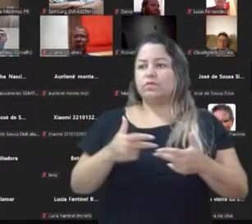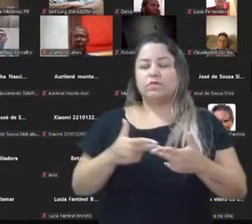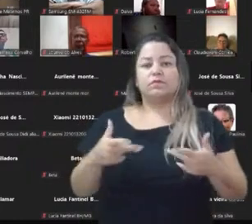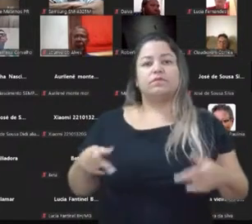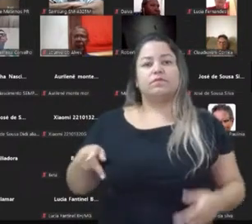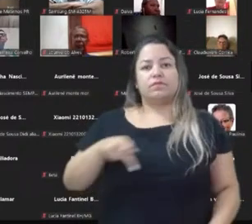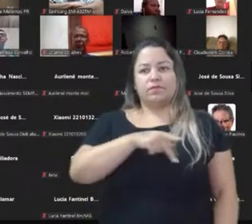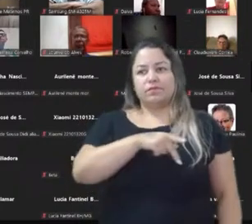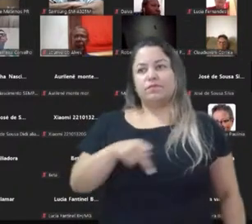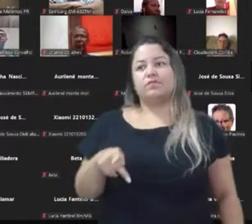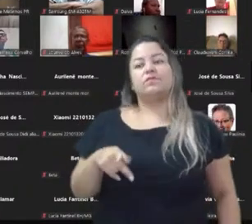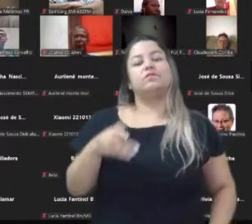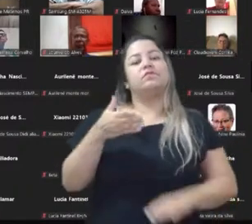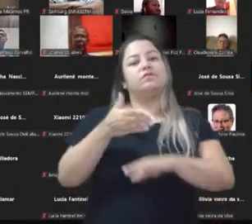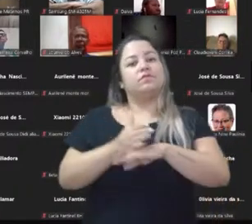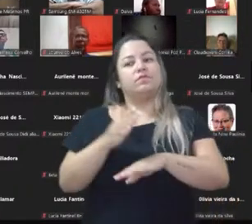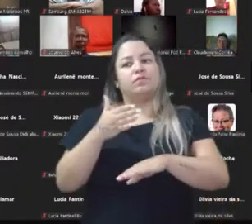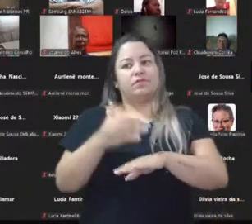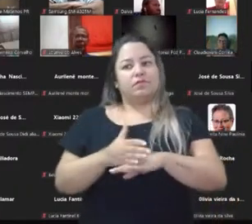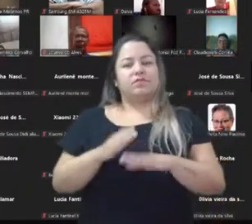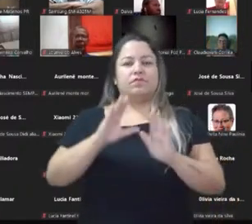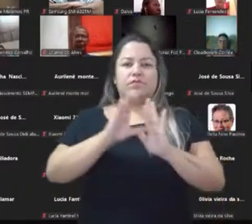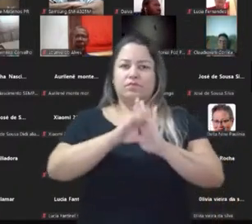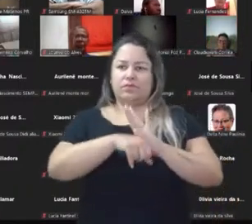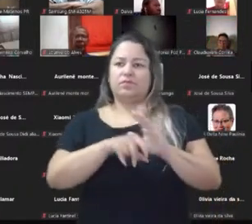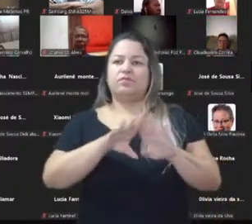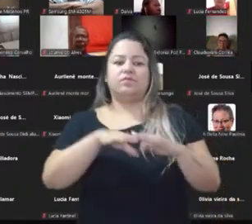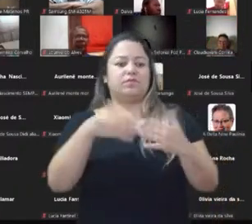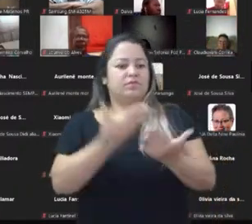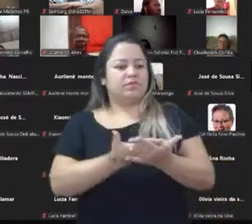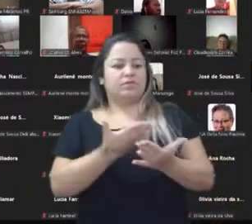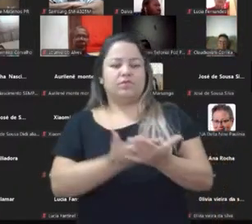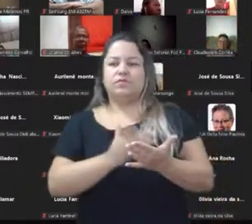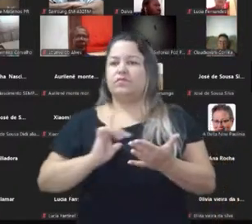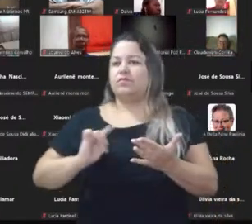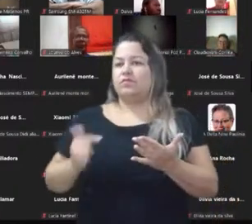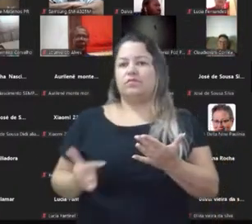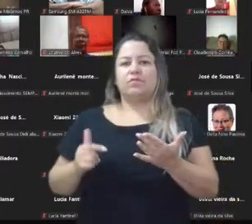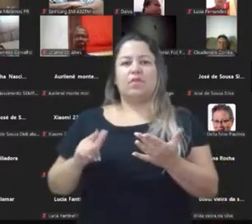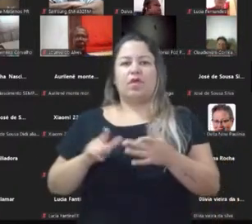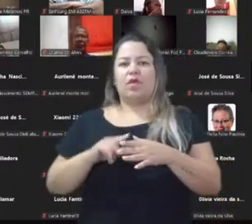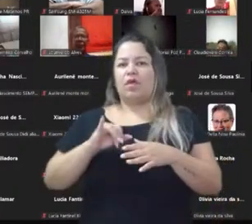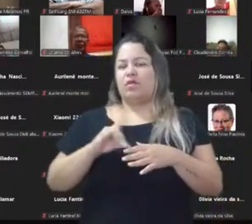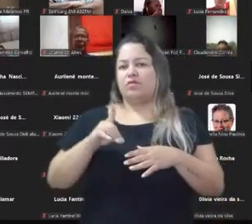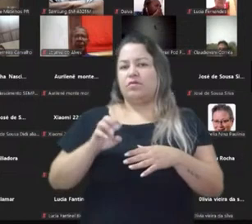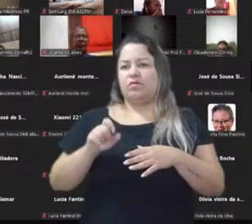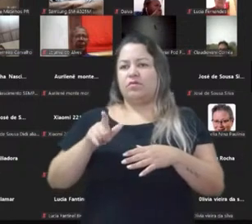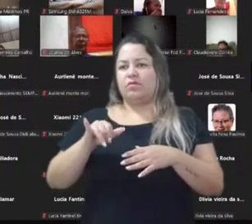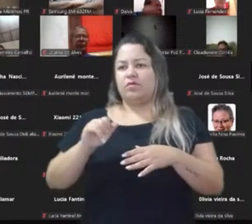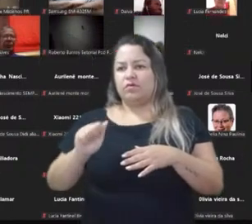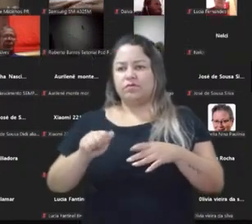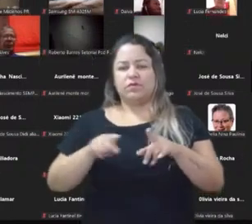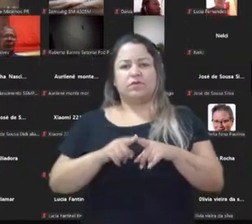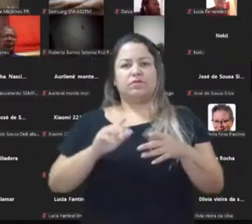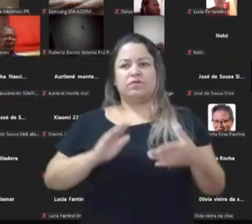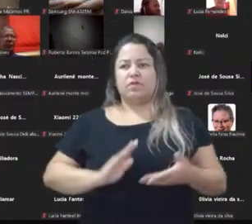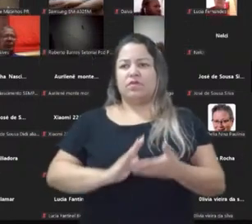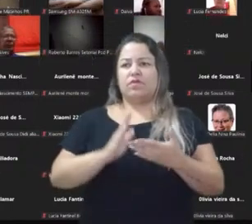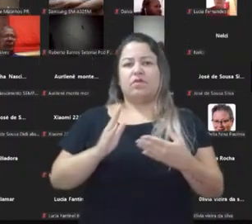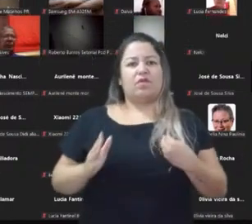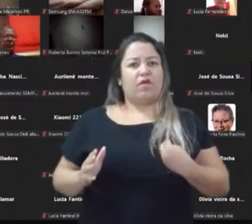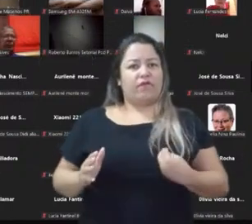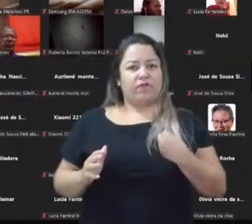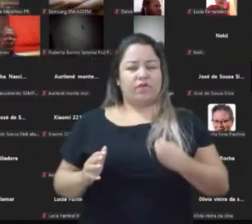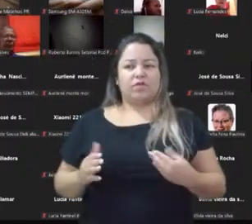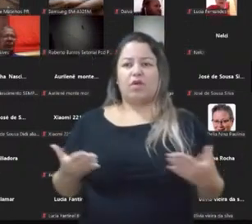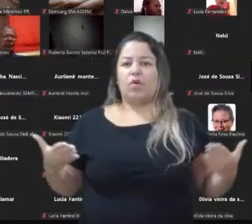doutrinador o currículo isso a escola sem partido doutrinação ideológica aqui na Câmara nós estamos vivendo até hoje